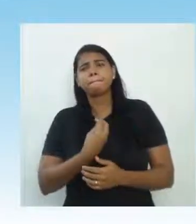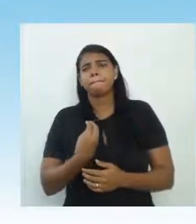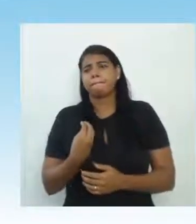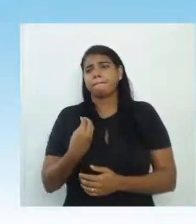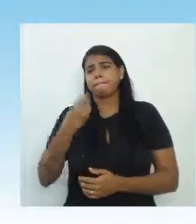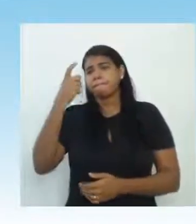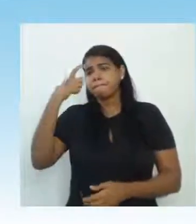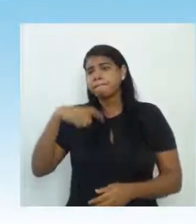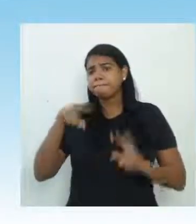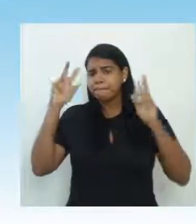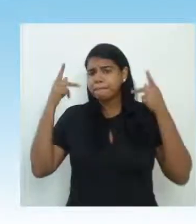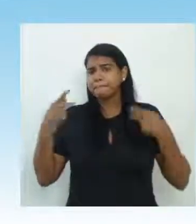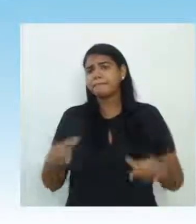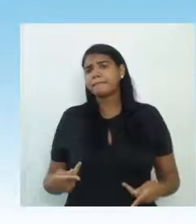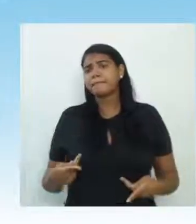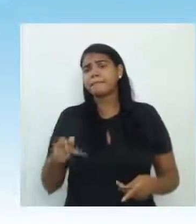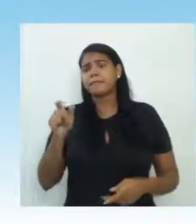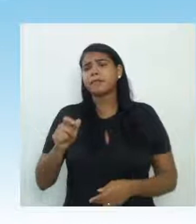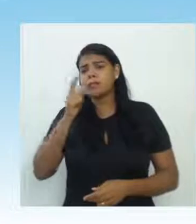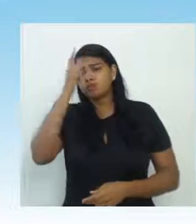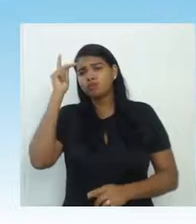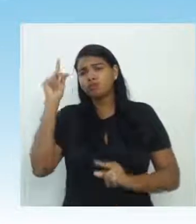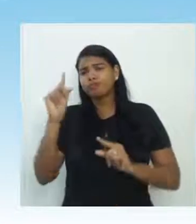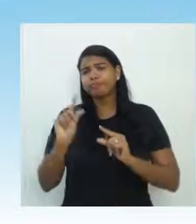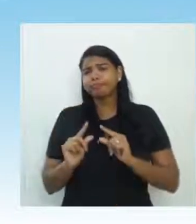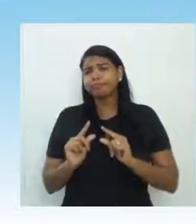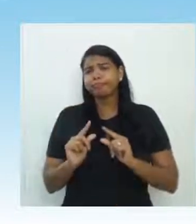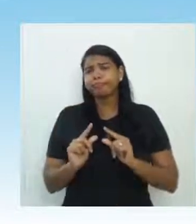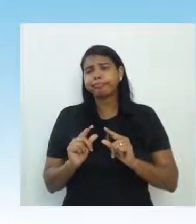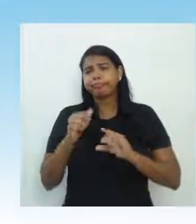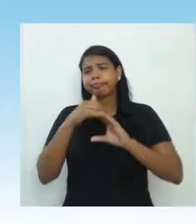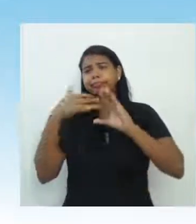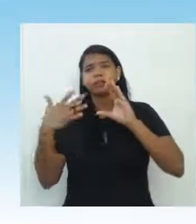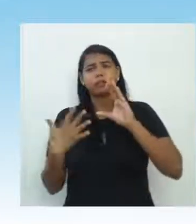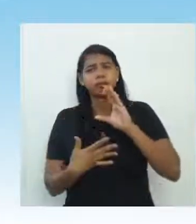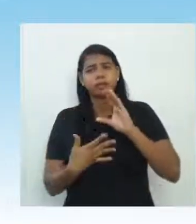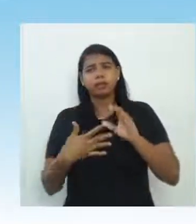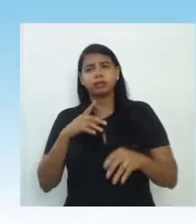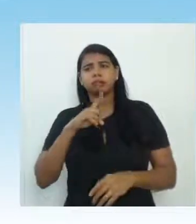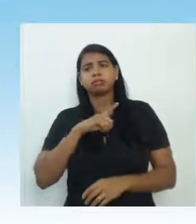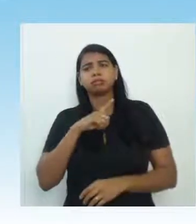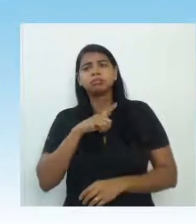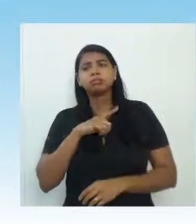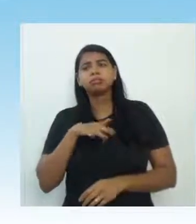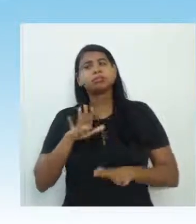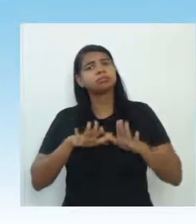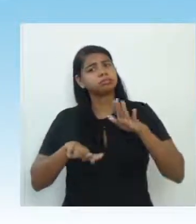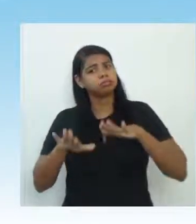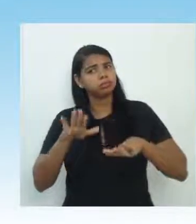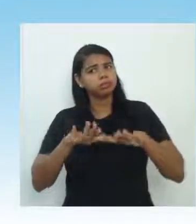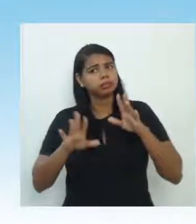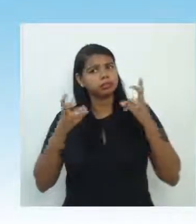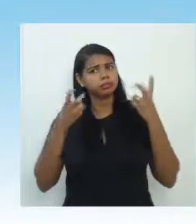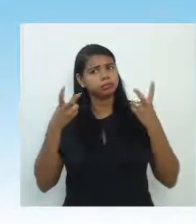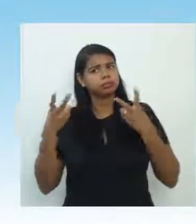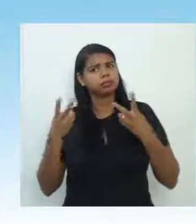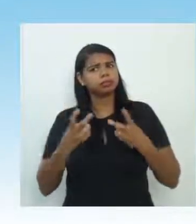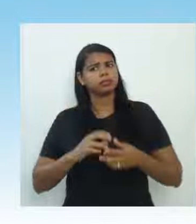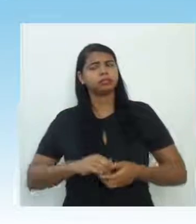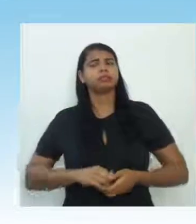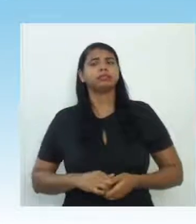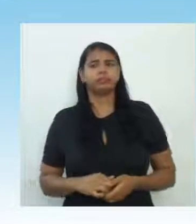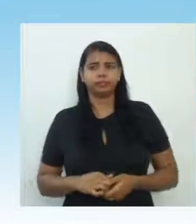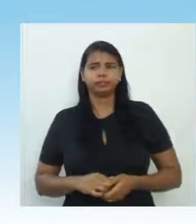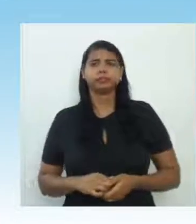ser humano daquela pessoa, porque eu estou reduzindo ela a uma característica que ela tem. Então a gente tem que ter muito cuidado, muita atenção, né, para a gente